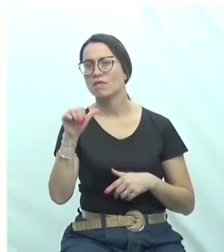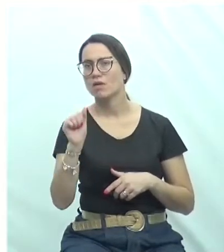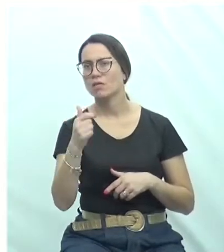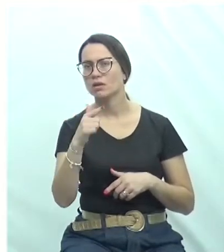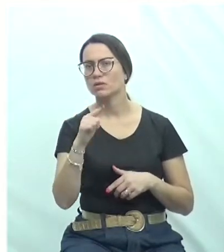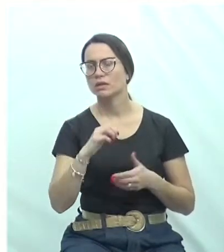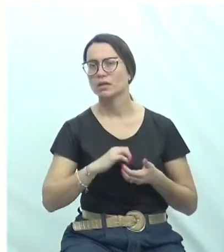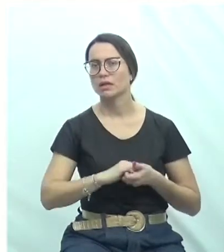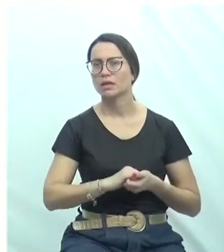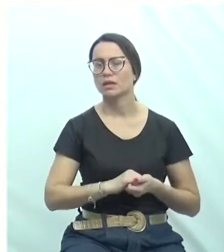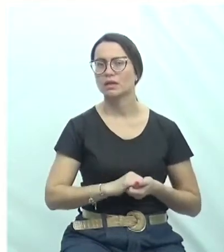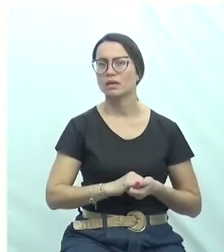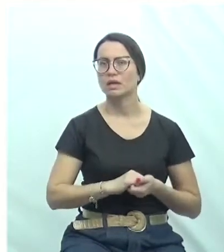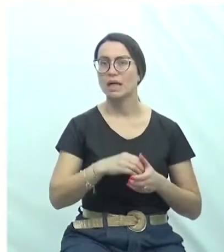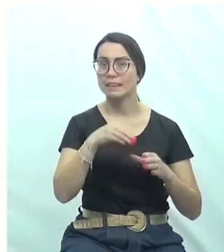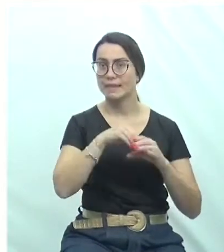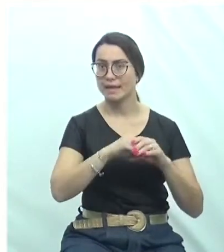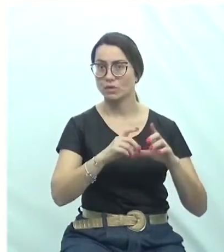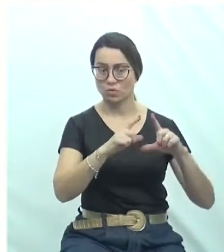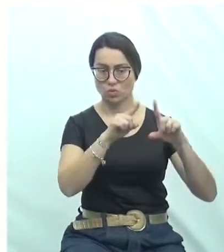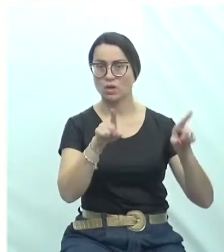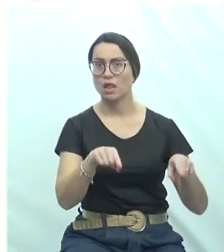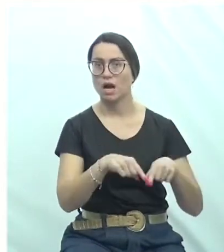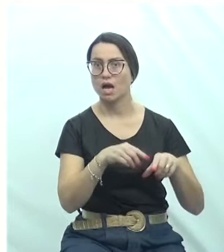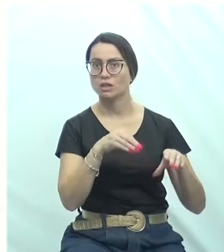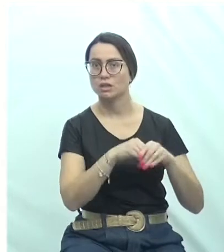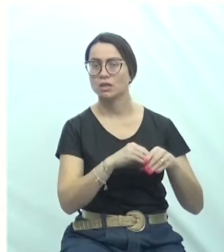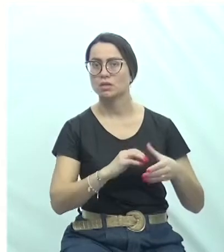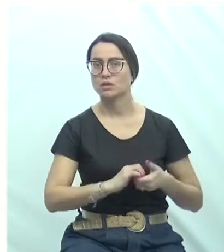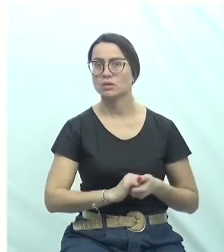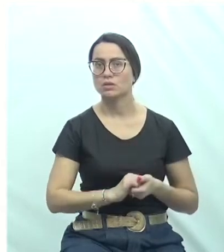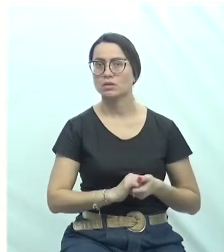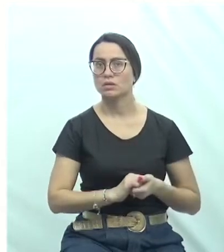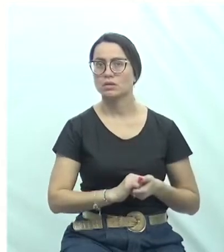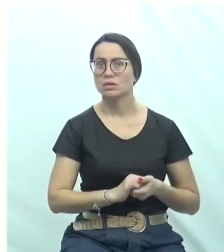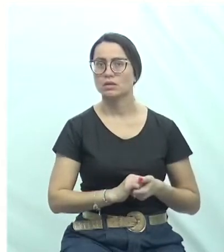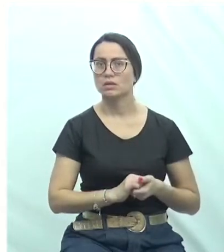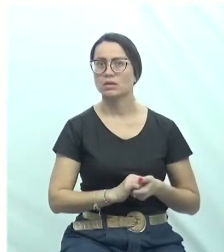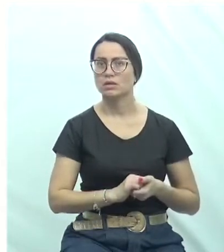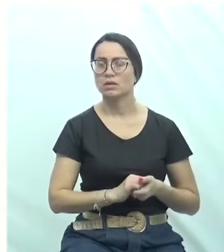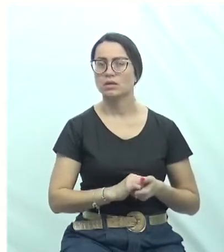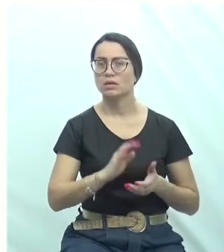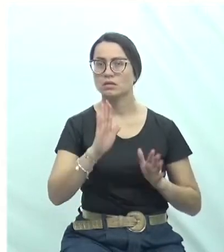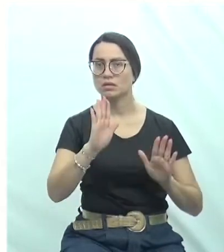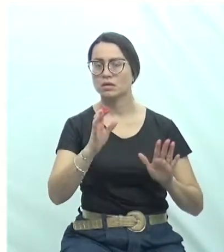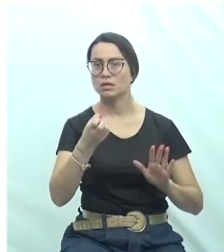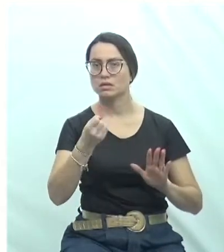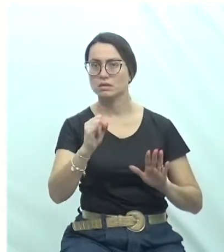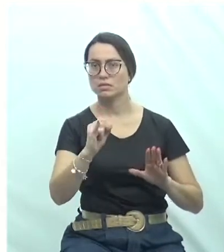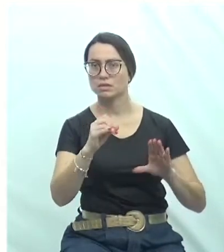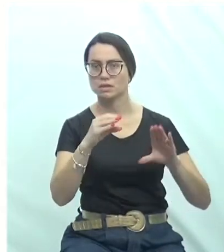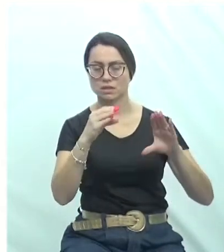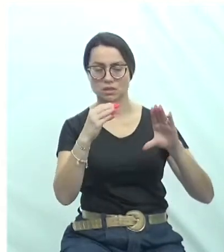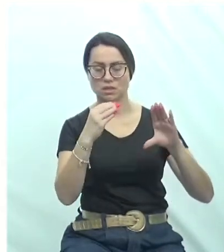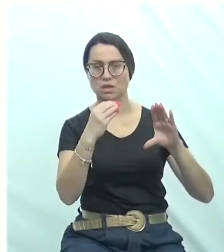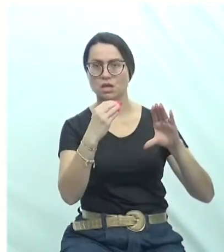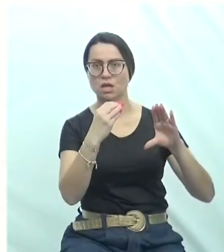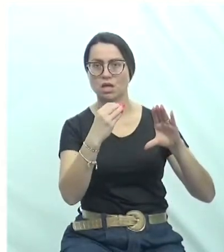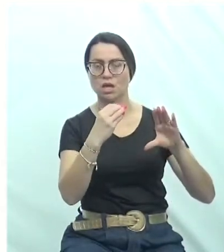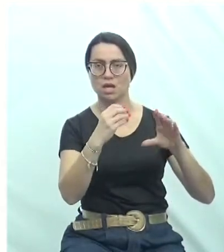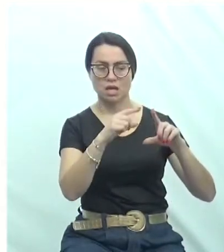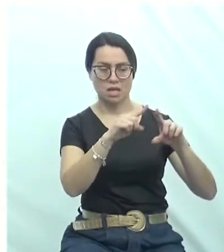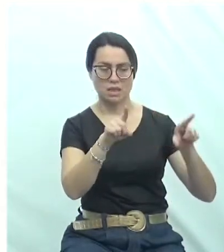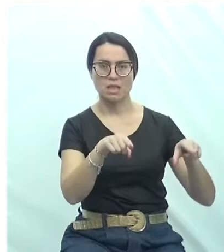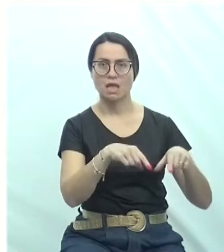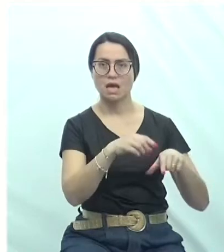não conheço. Essa válvula... Pois então, porque se vocês não colocarem isso aí dentro daquela caixinha... automaticamente